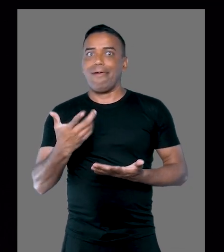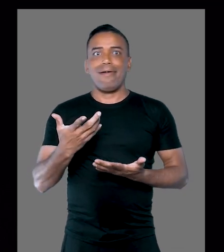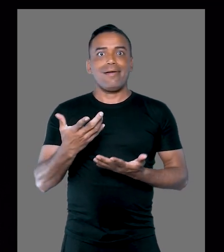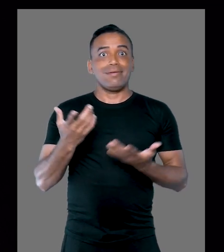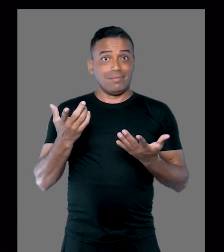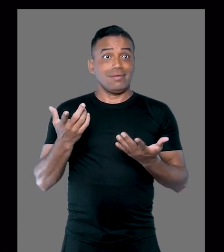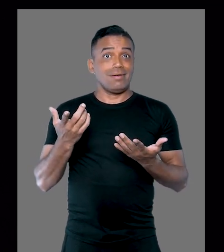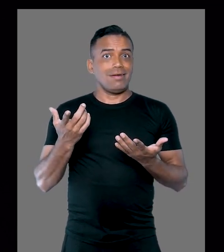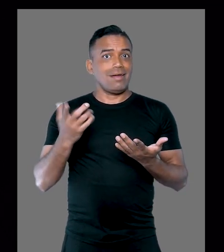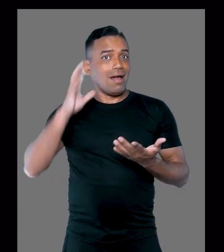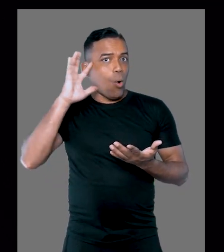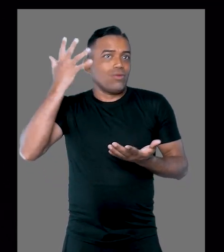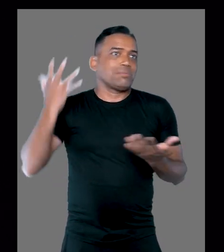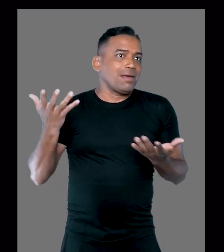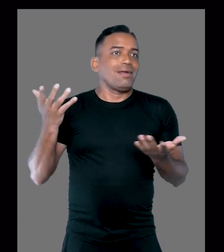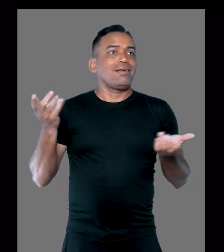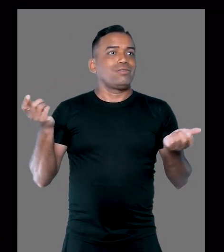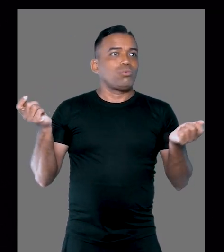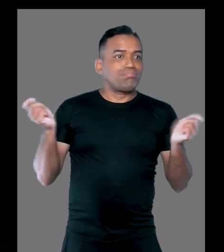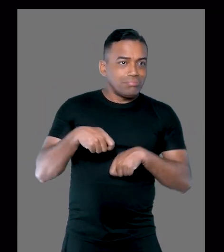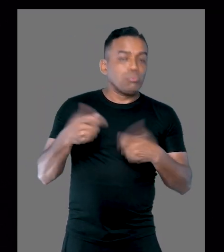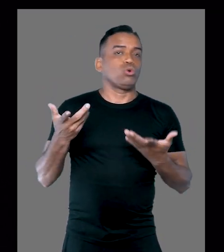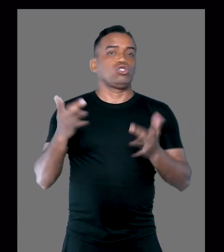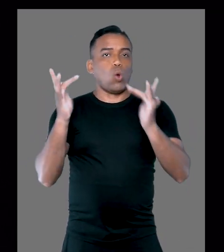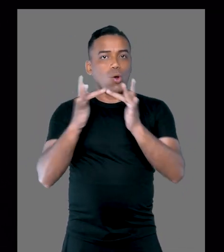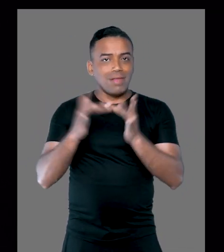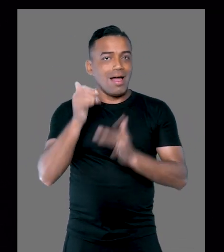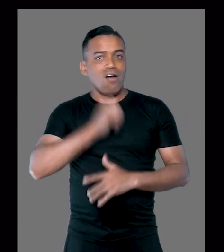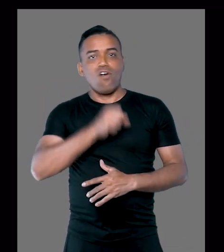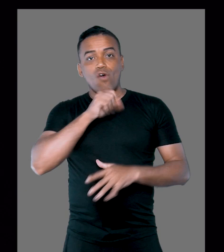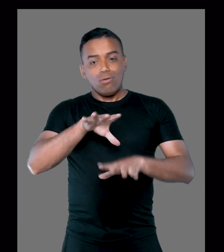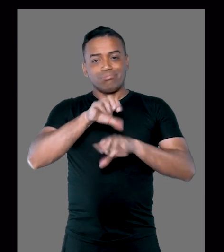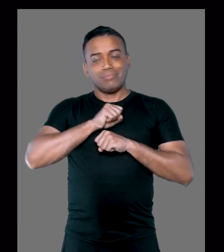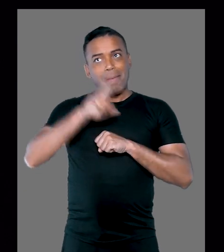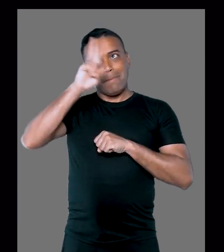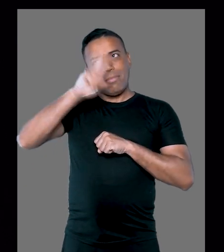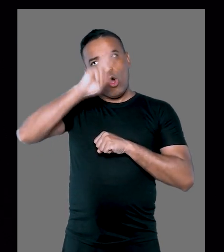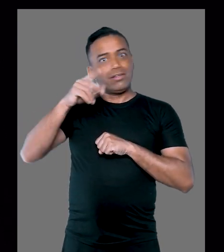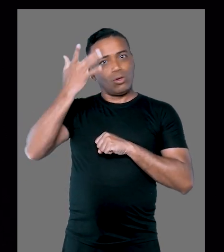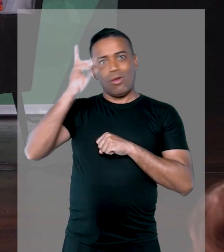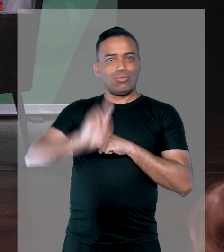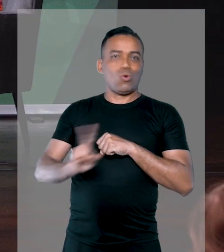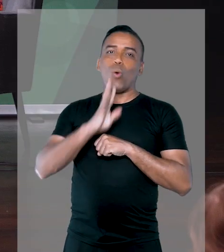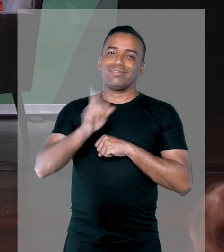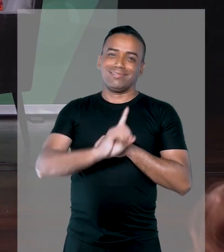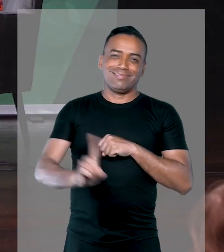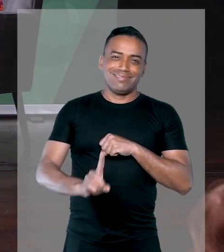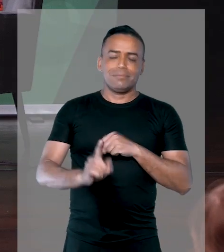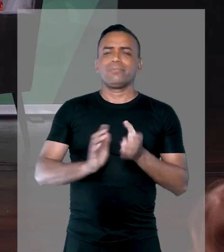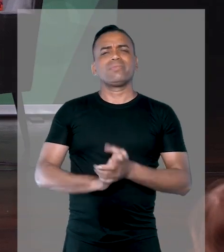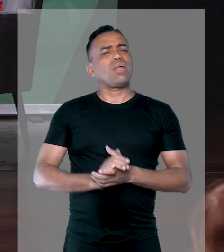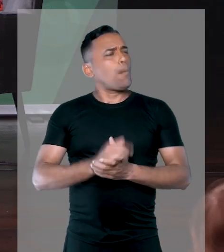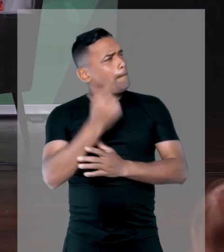eu pude saber a partir desse contato com a minha avó. Então, são memórias minhas que eu não tinha. Eu